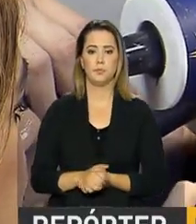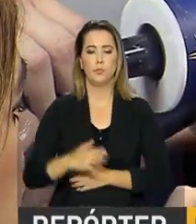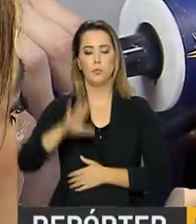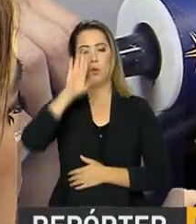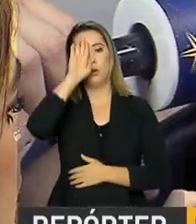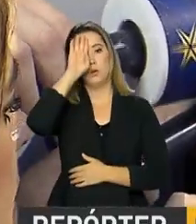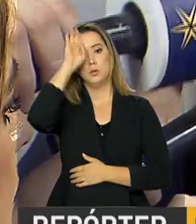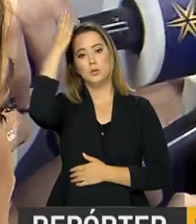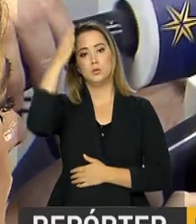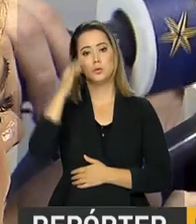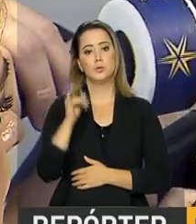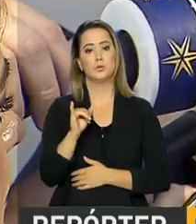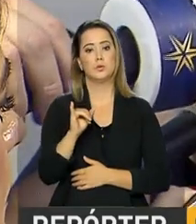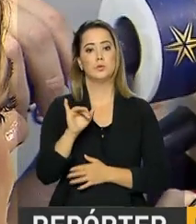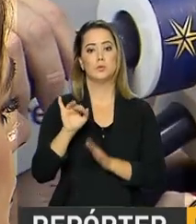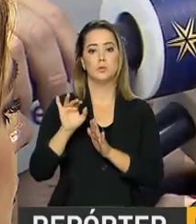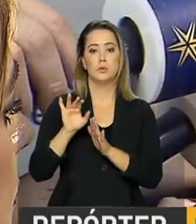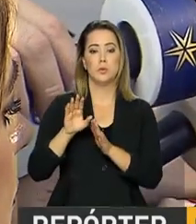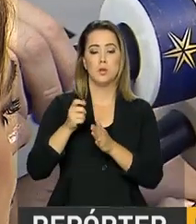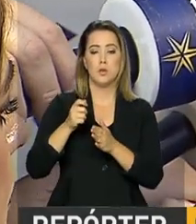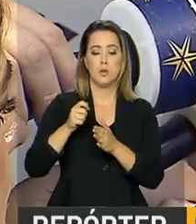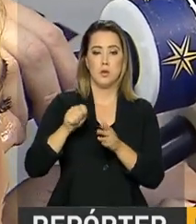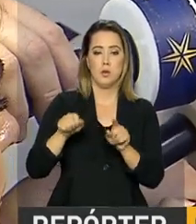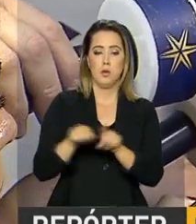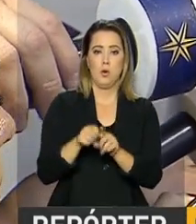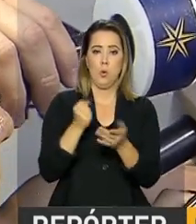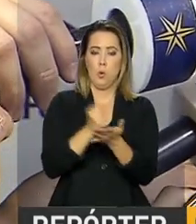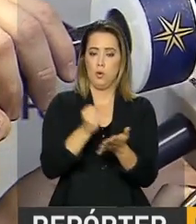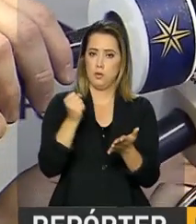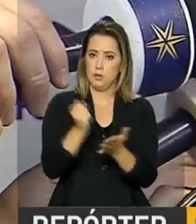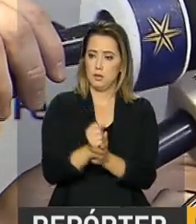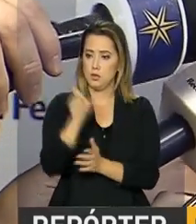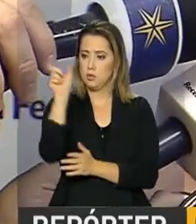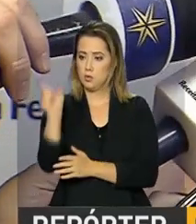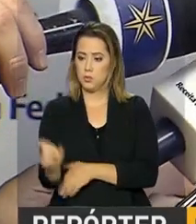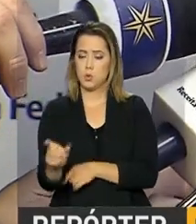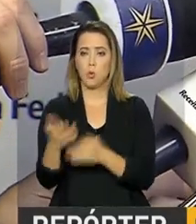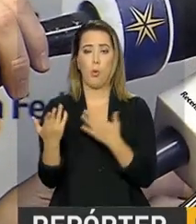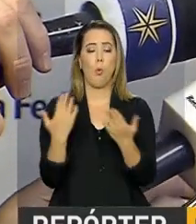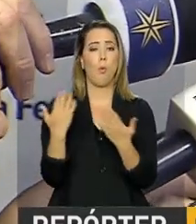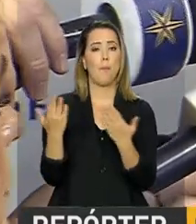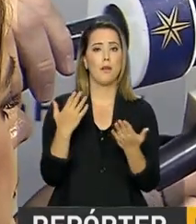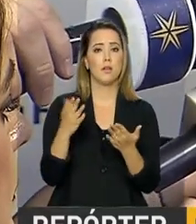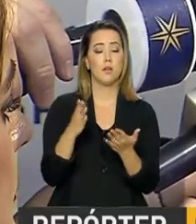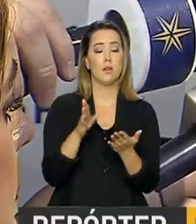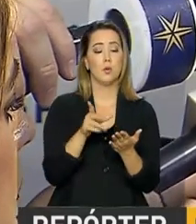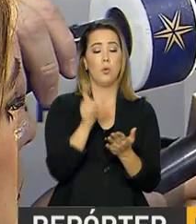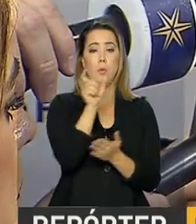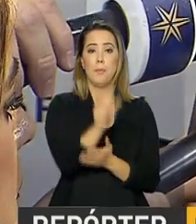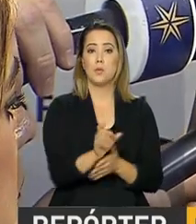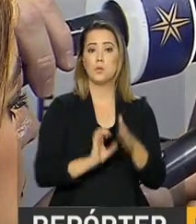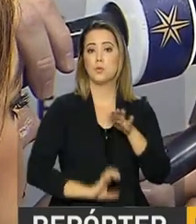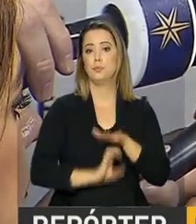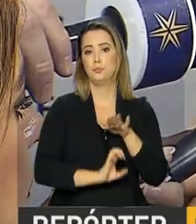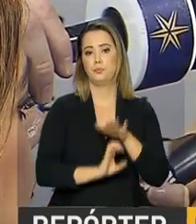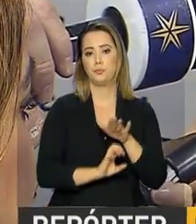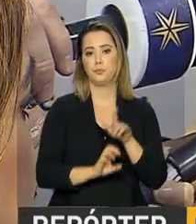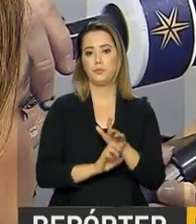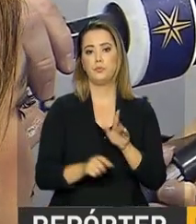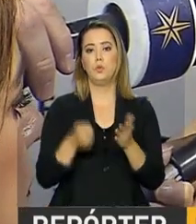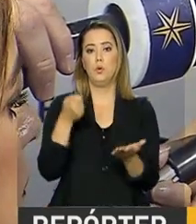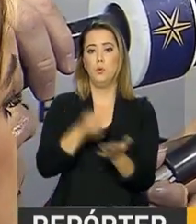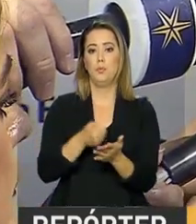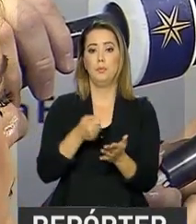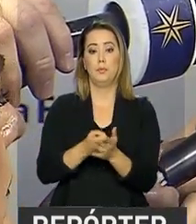eh hipóteses negação são a contratação de pessoas jurídicas de pessoas físicas com pessoa jurídica o pagamento por grandes empresas de stock options